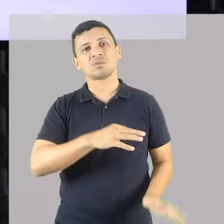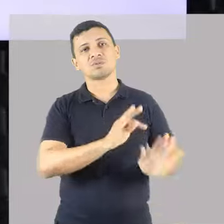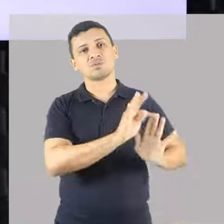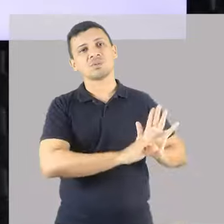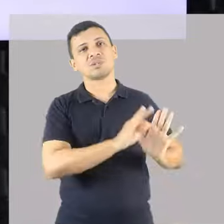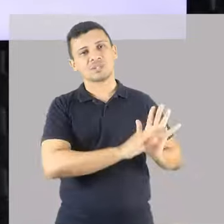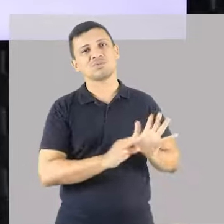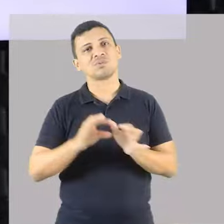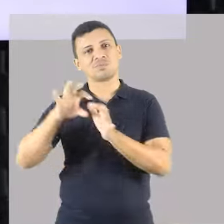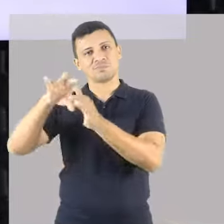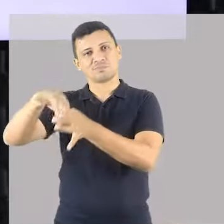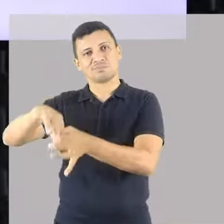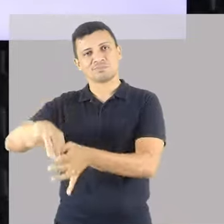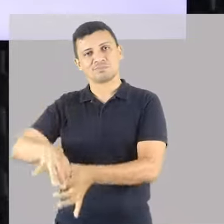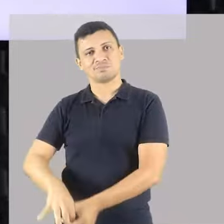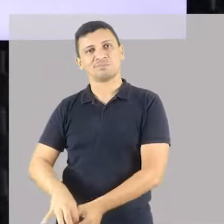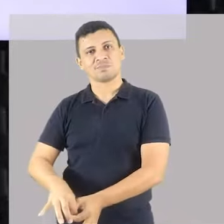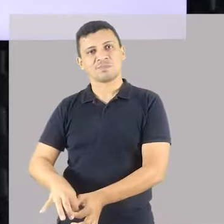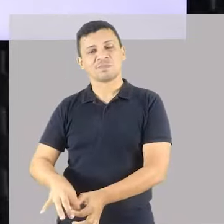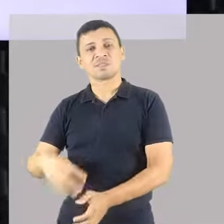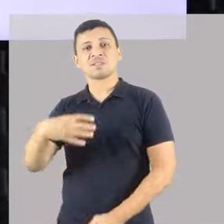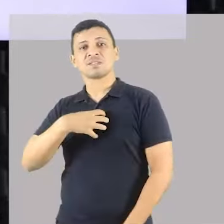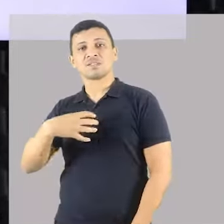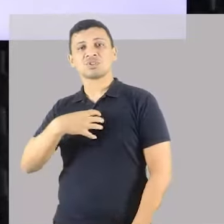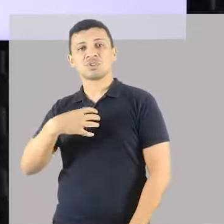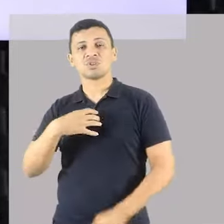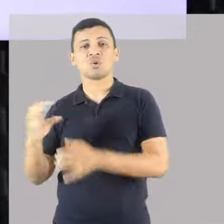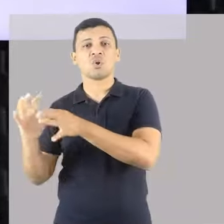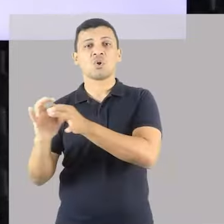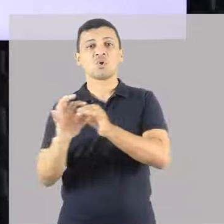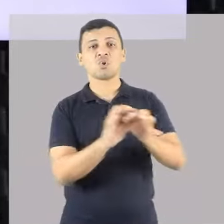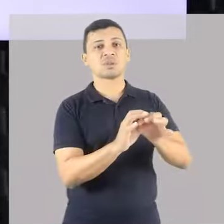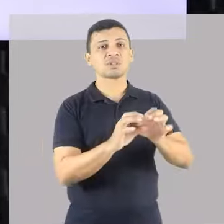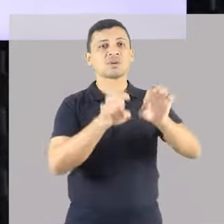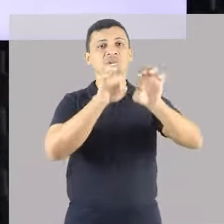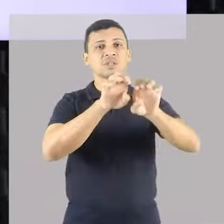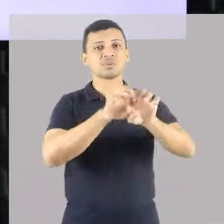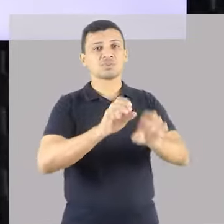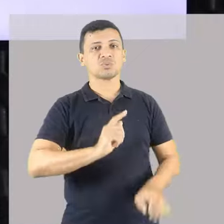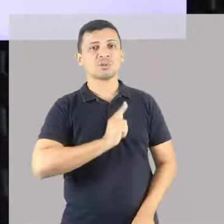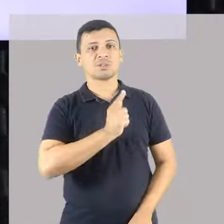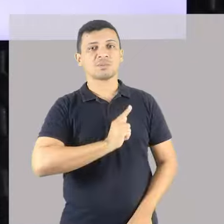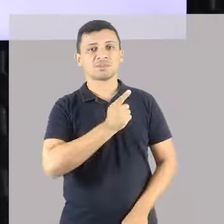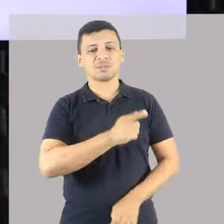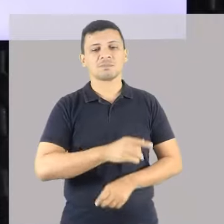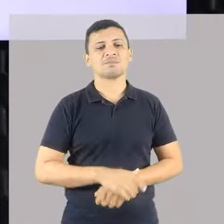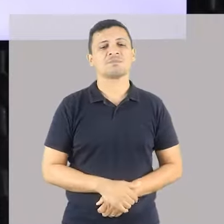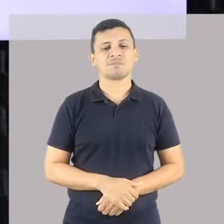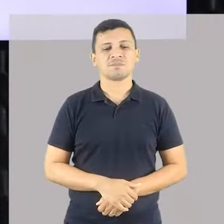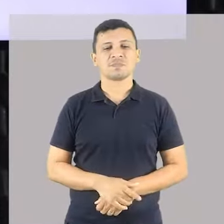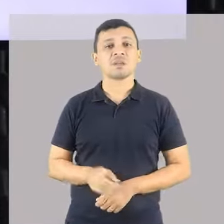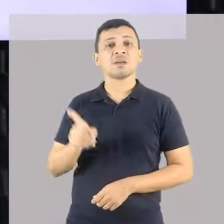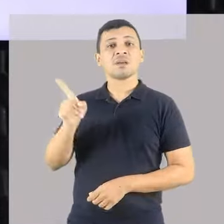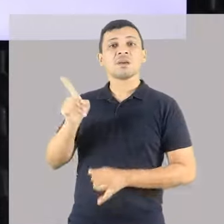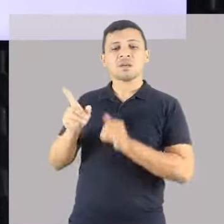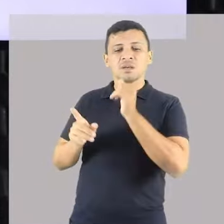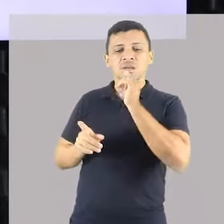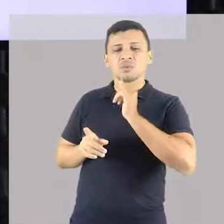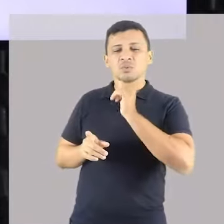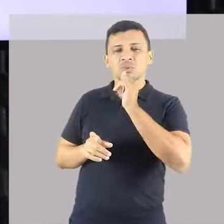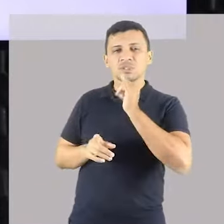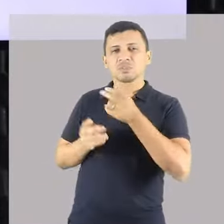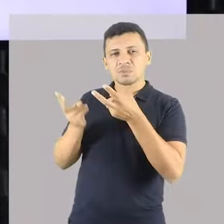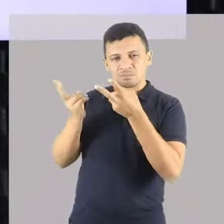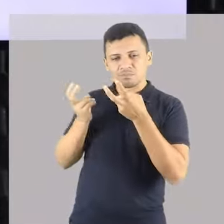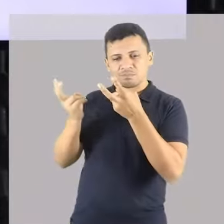bom atentar para isso coerência sentido coesão a estrutura gramatical aí eu coloquei aqui um exemplo só para